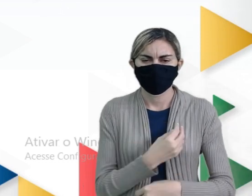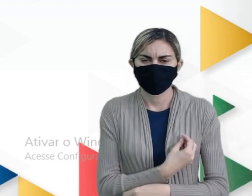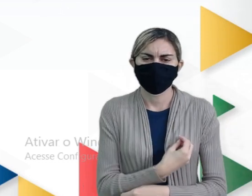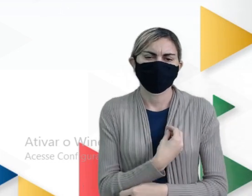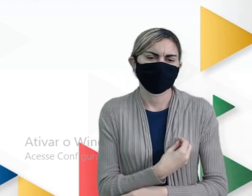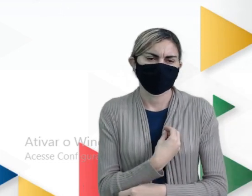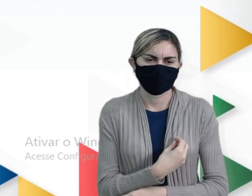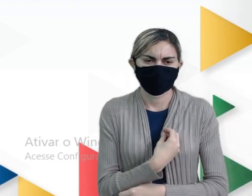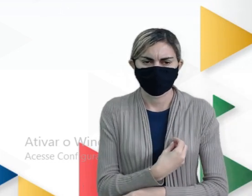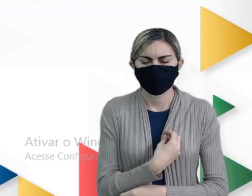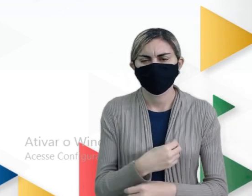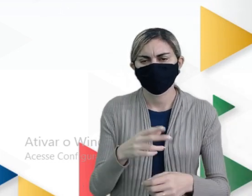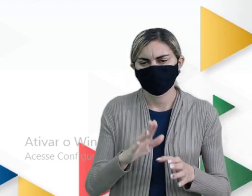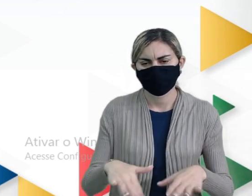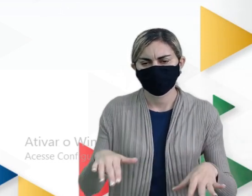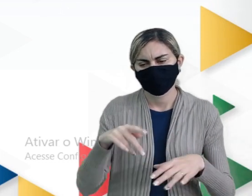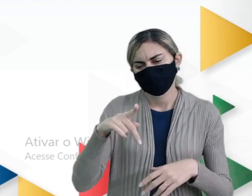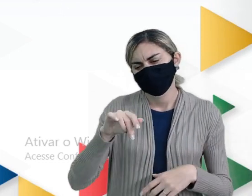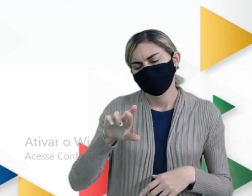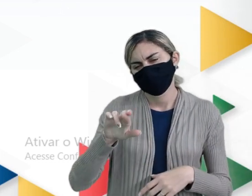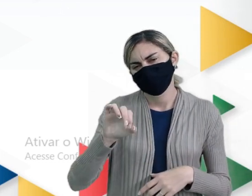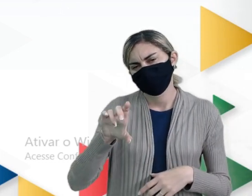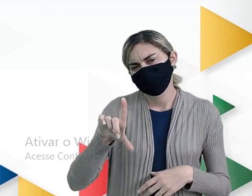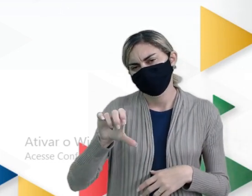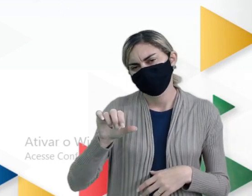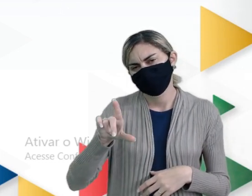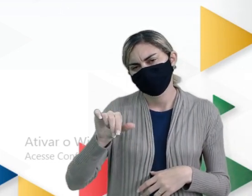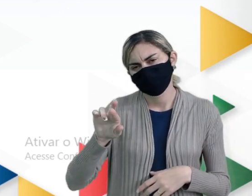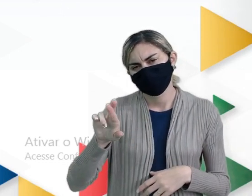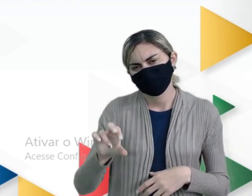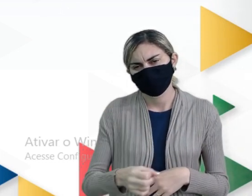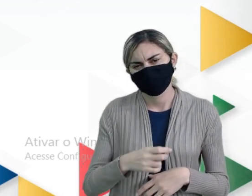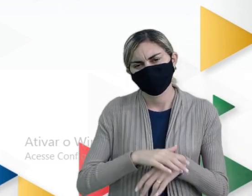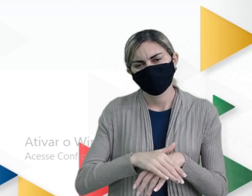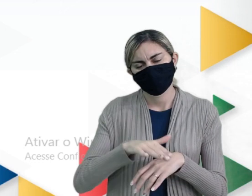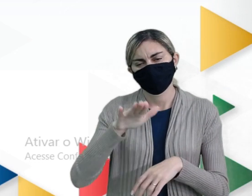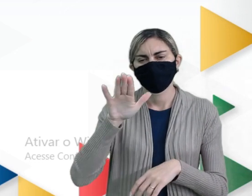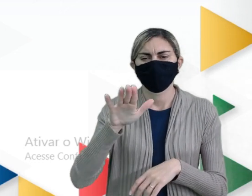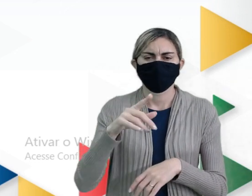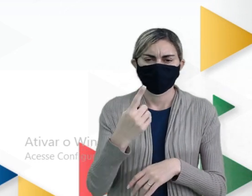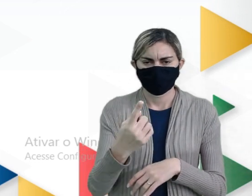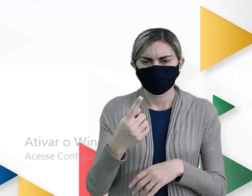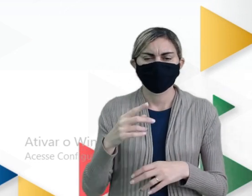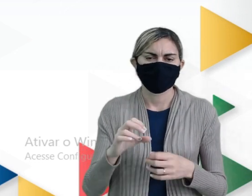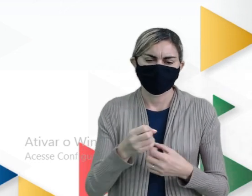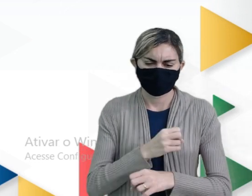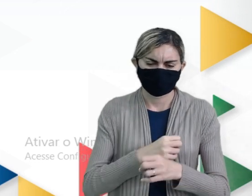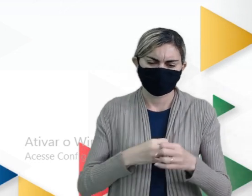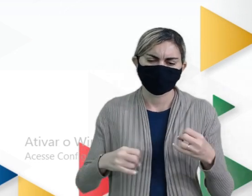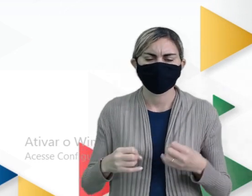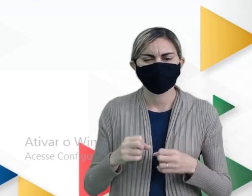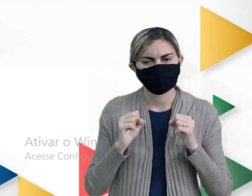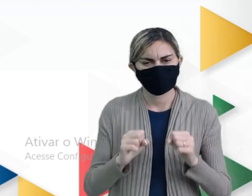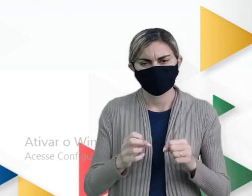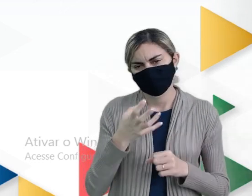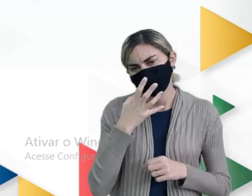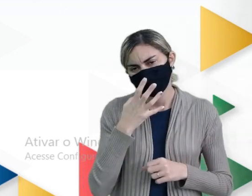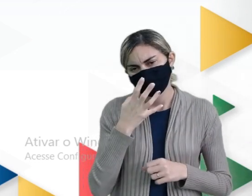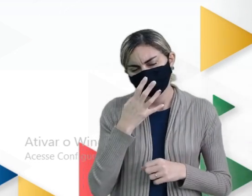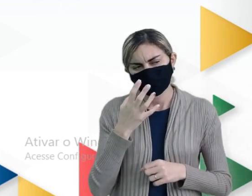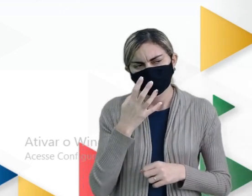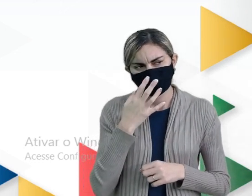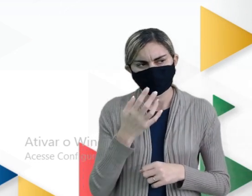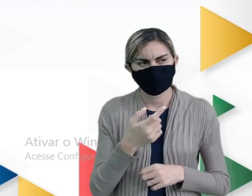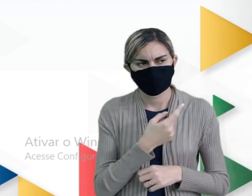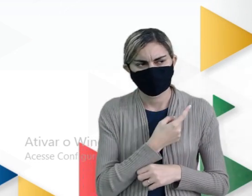vivos. Seres pluricelulares vão ser seres que têm mais de uma célula. Então, você pode observar aí na imagem